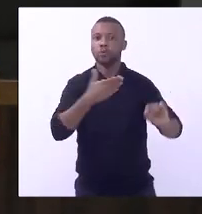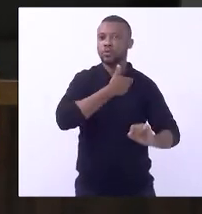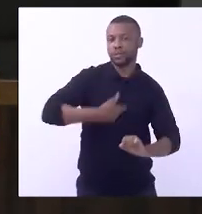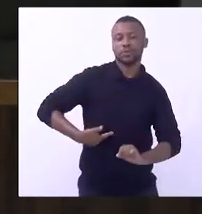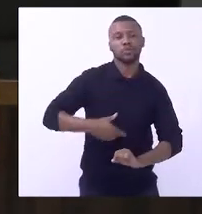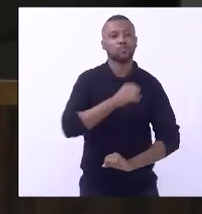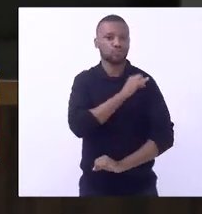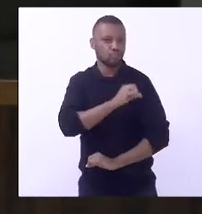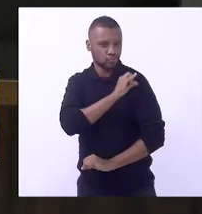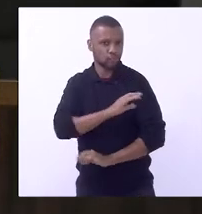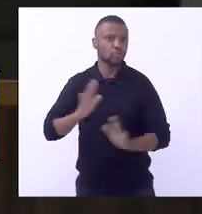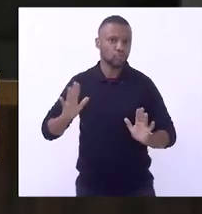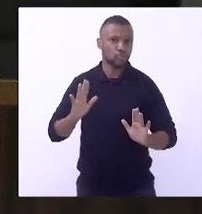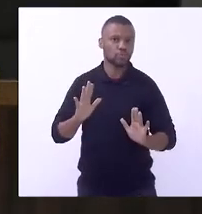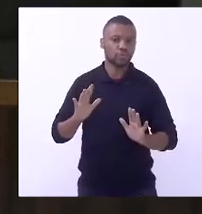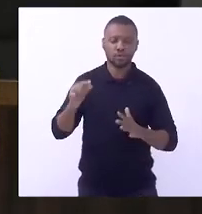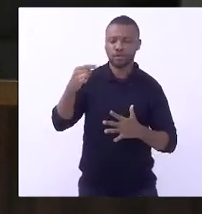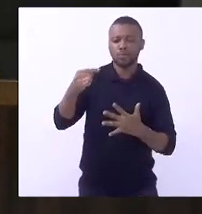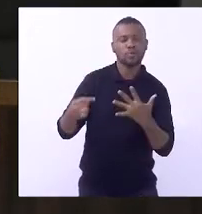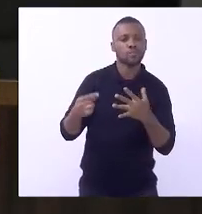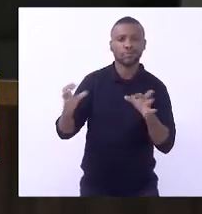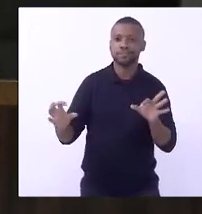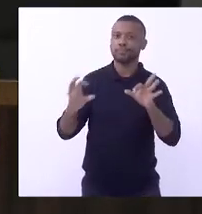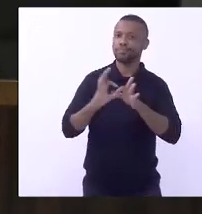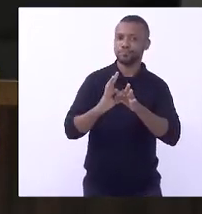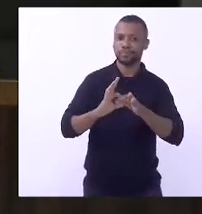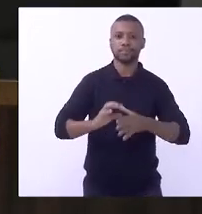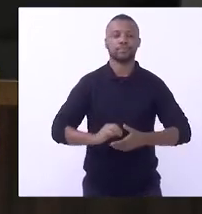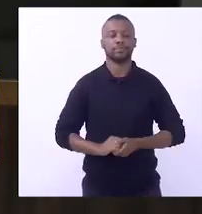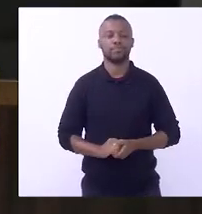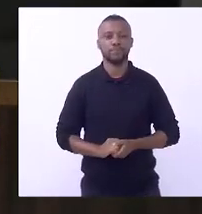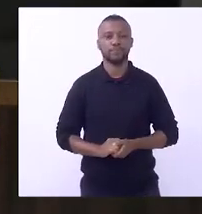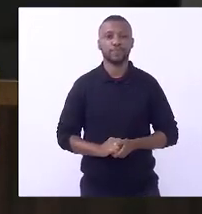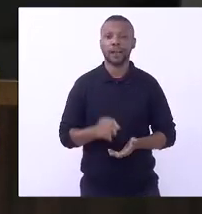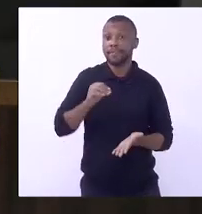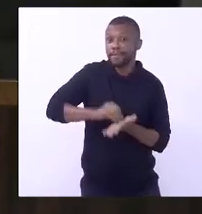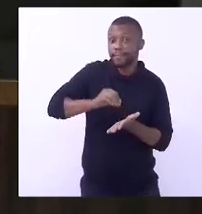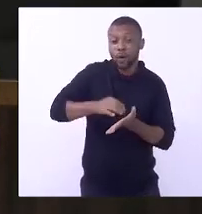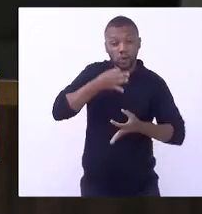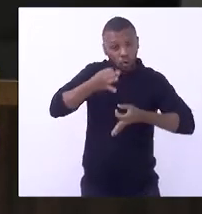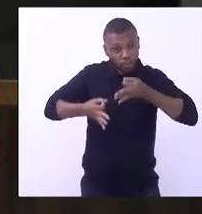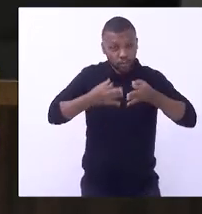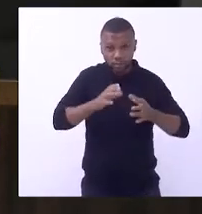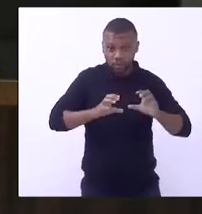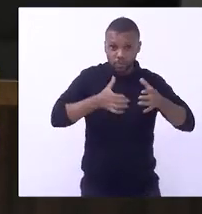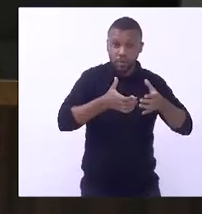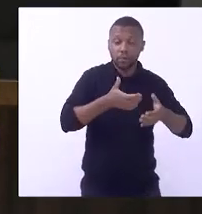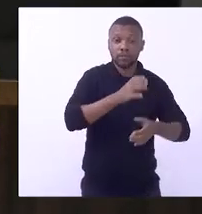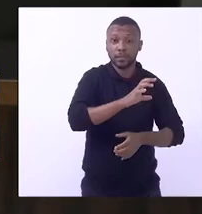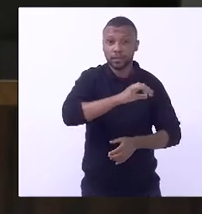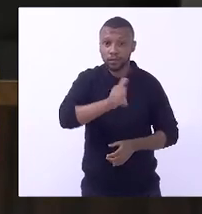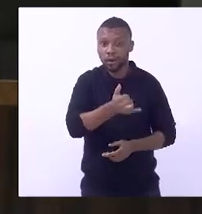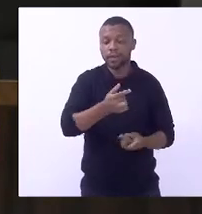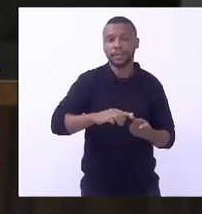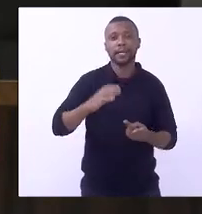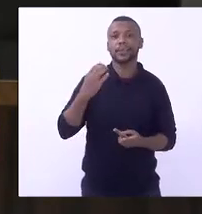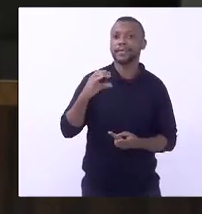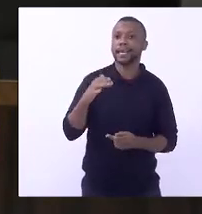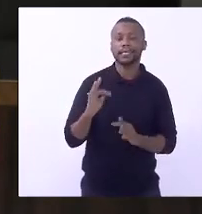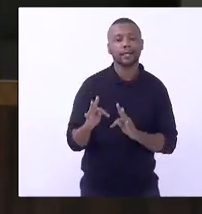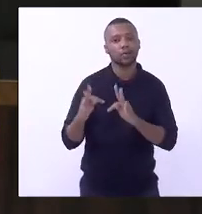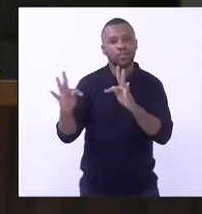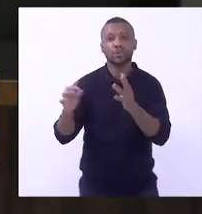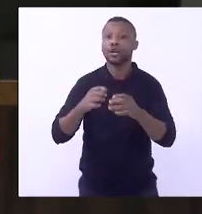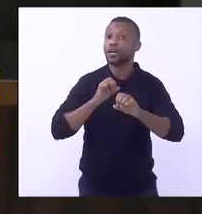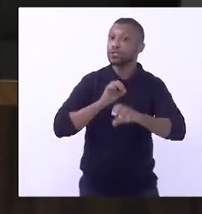Estado do Rio de Janeiro e da outras providências. Pendente de pareceres das comissões de Constituição, Justiça, de Educação, de Ciência e Tecnologia, de Assunto